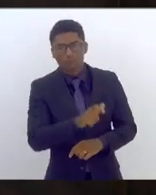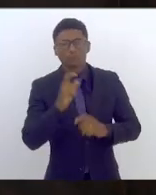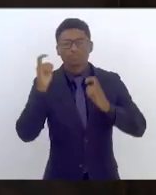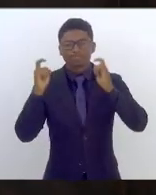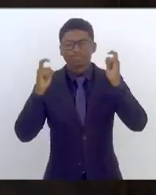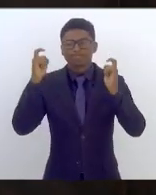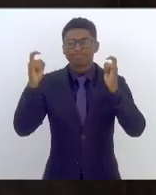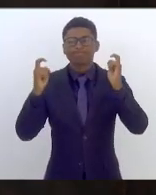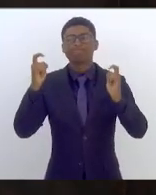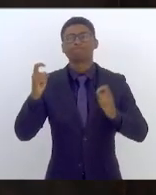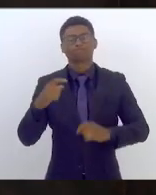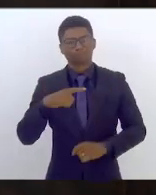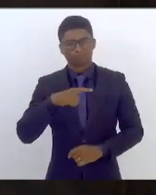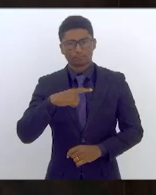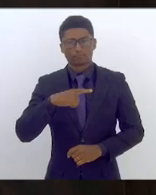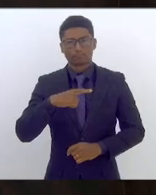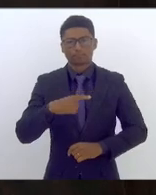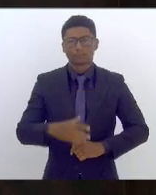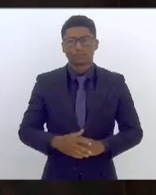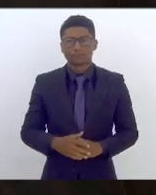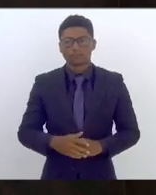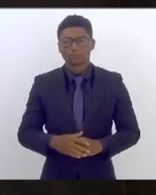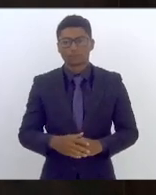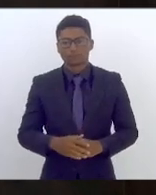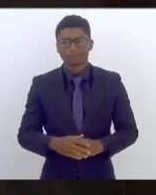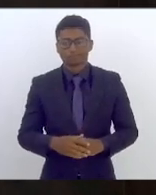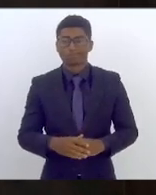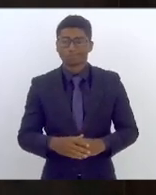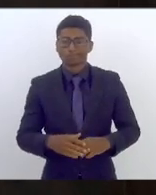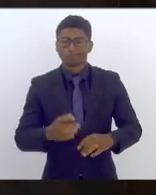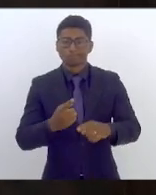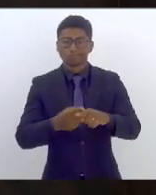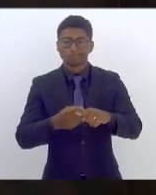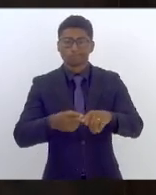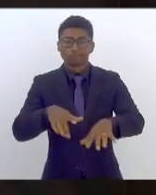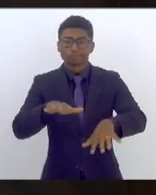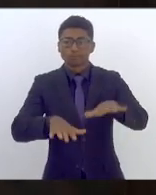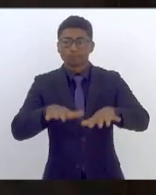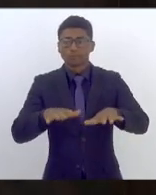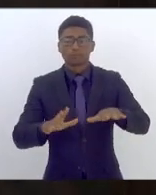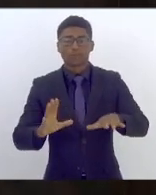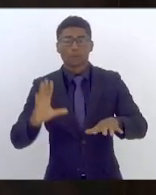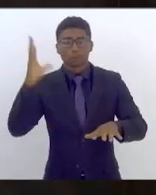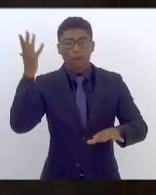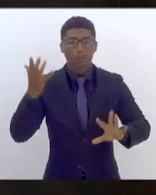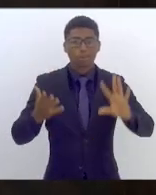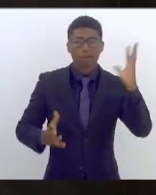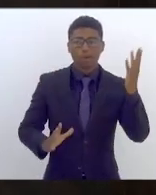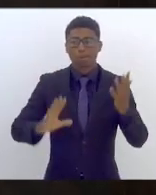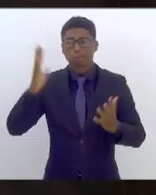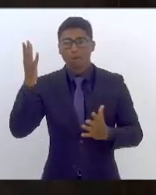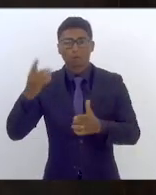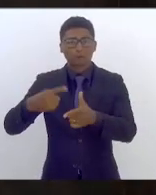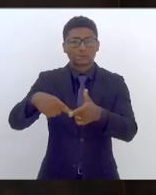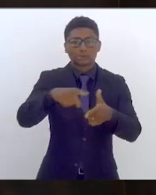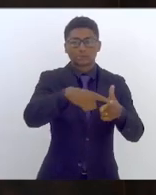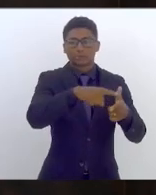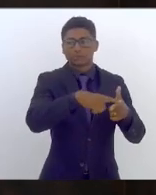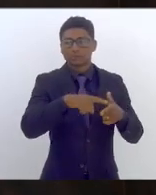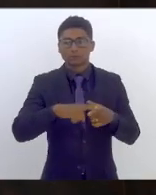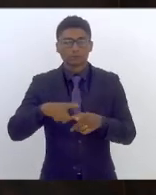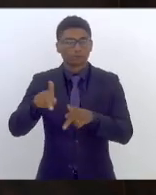a cada a cada situação crítica e que refletia na no bem-estar da população